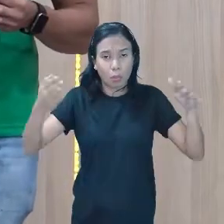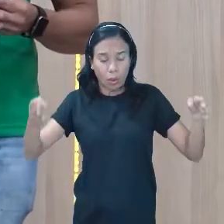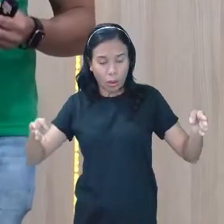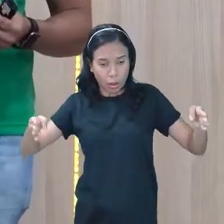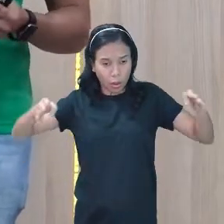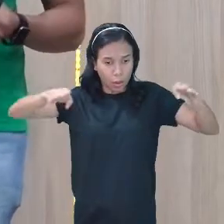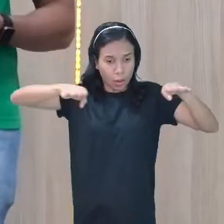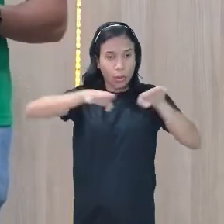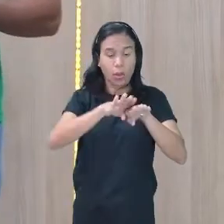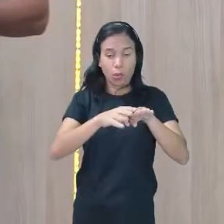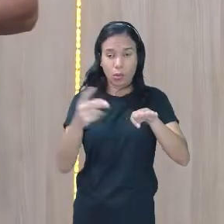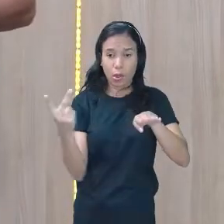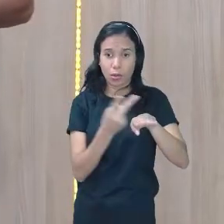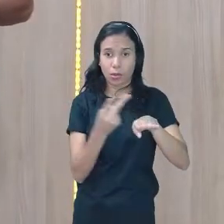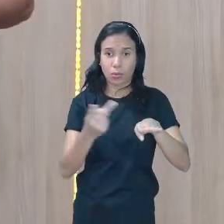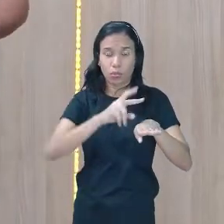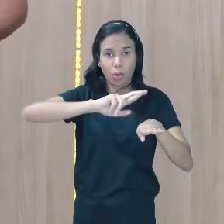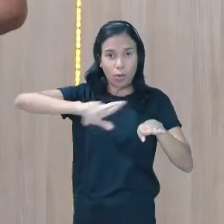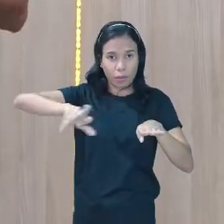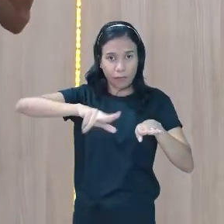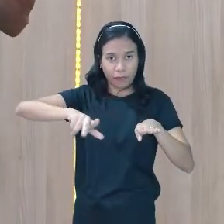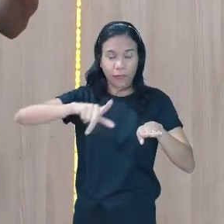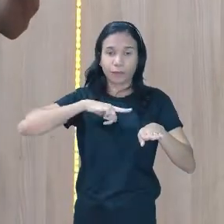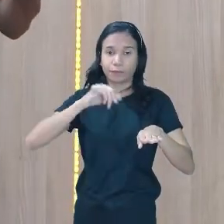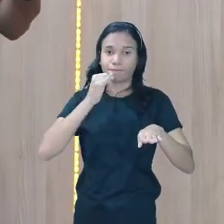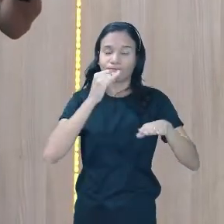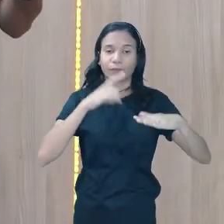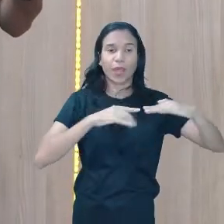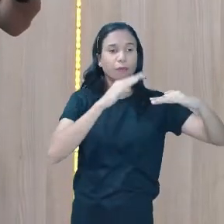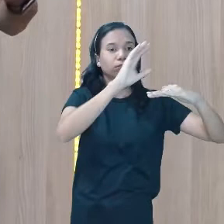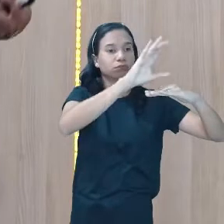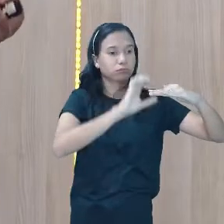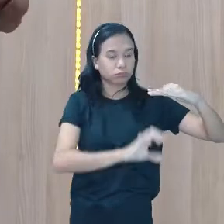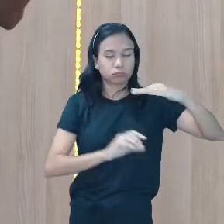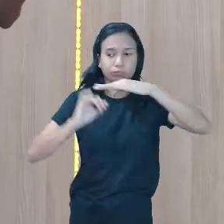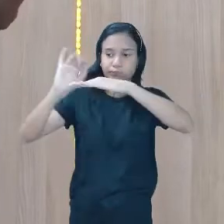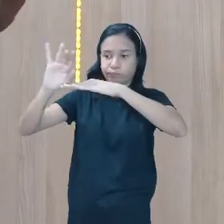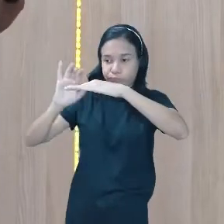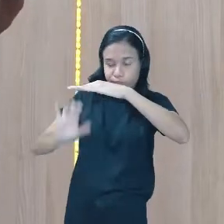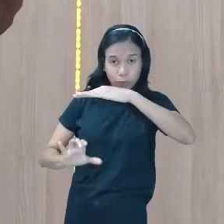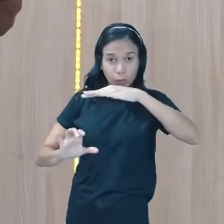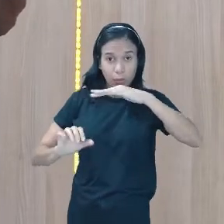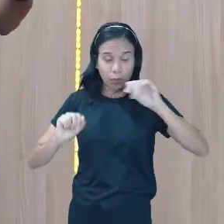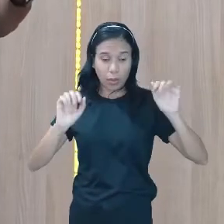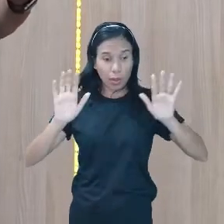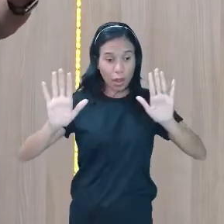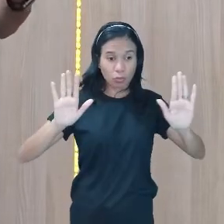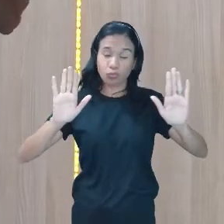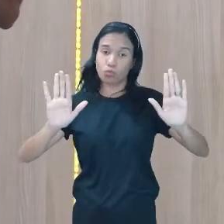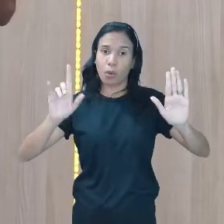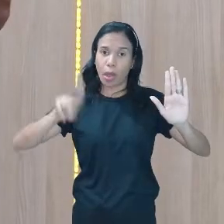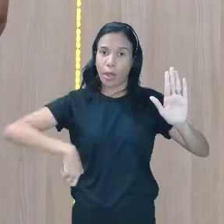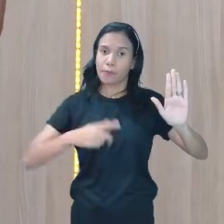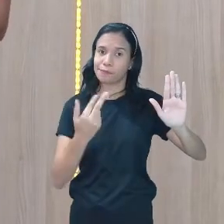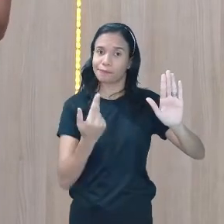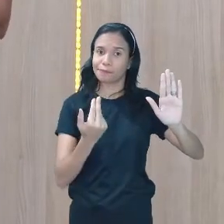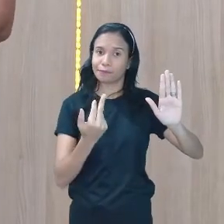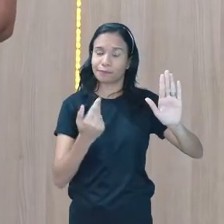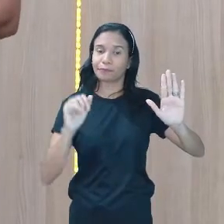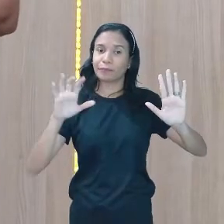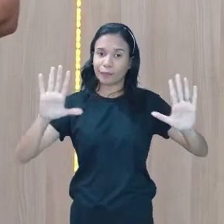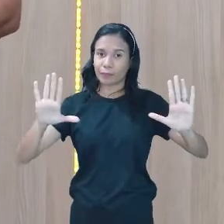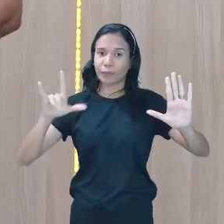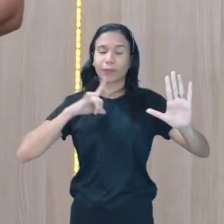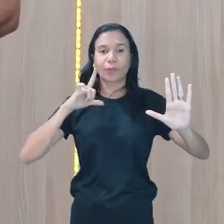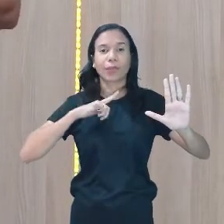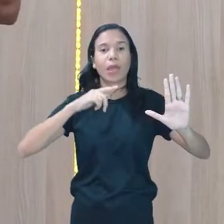igualdade entre duas razões. Eu tenho duas razões, tá? Quando essas duas razões elas são iguais,